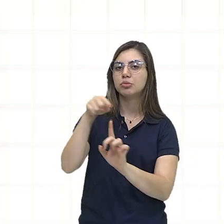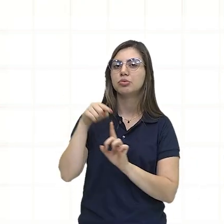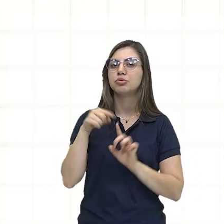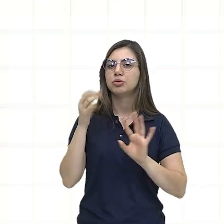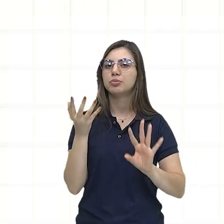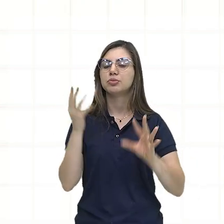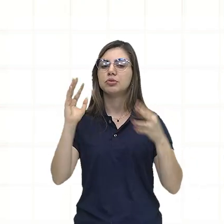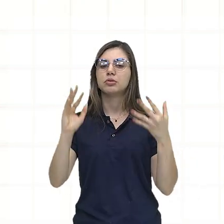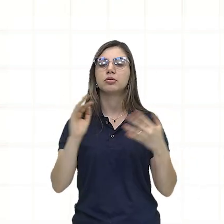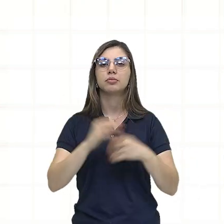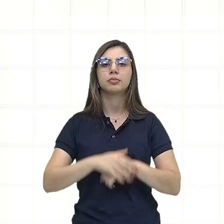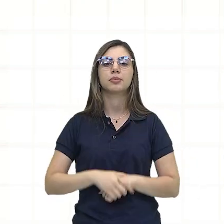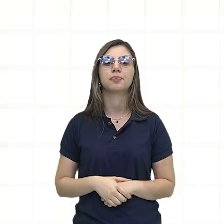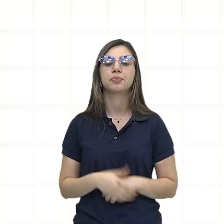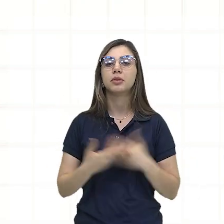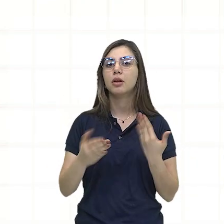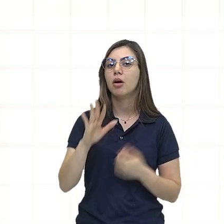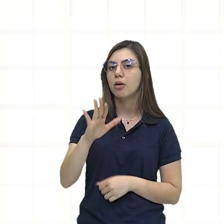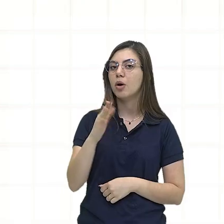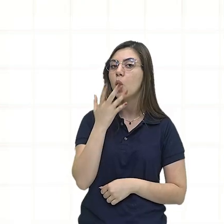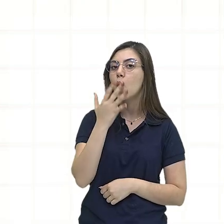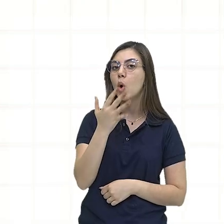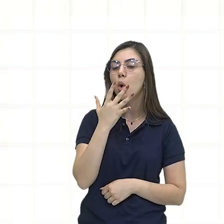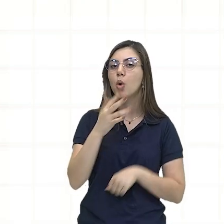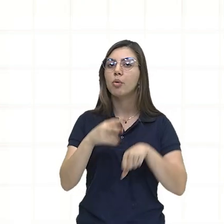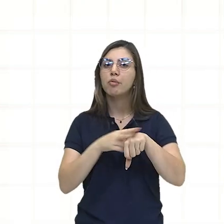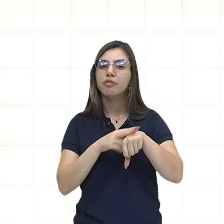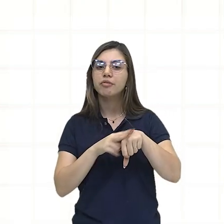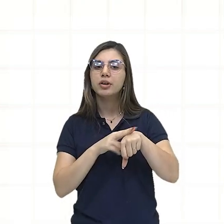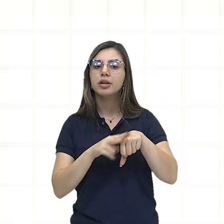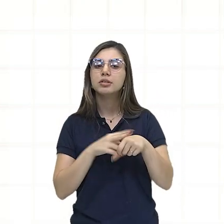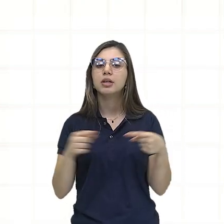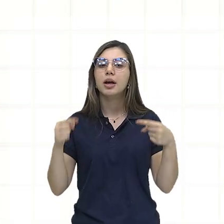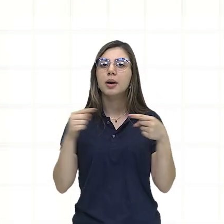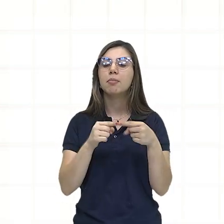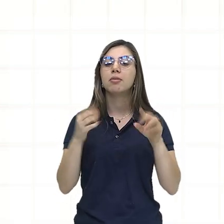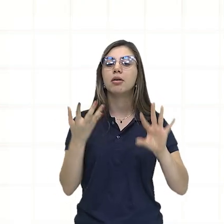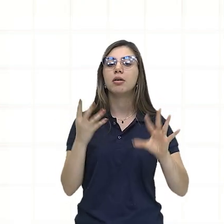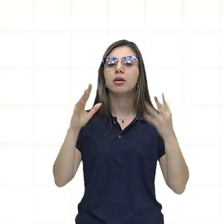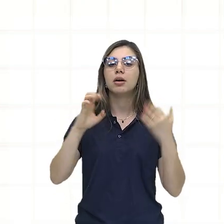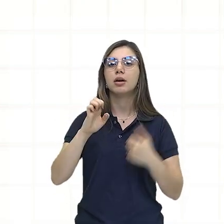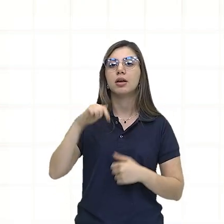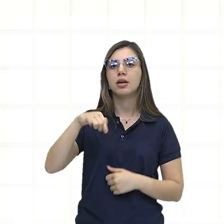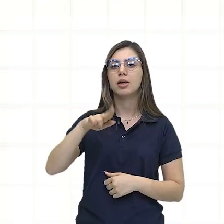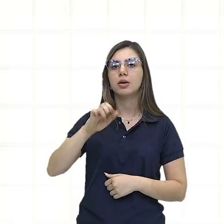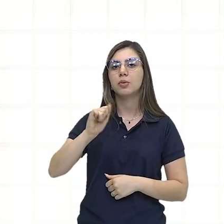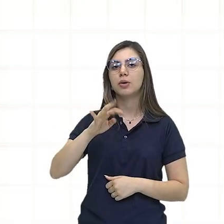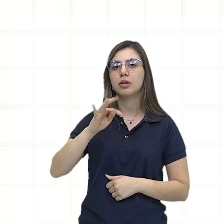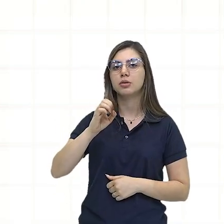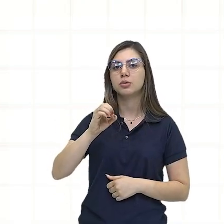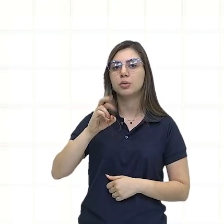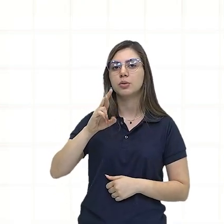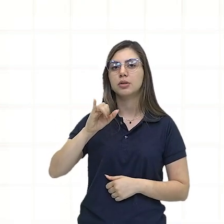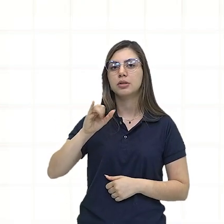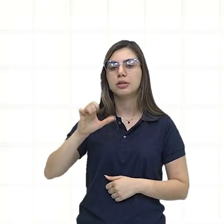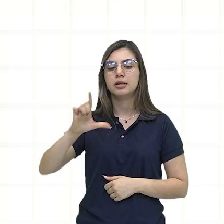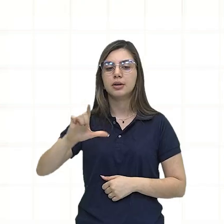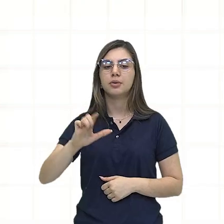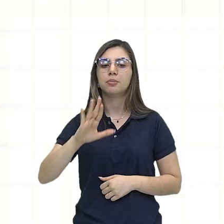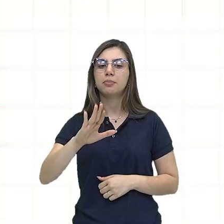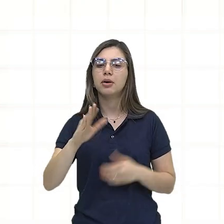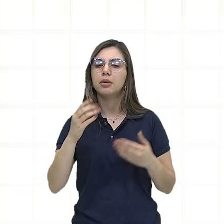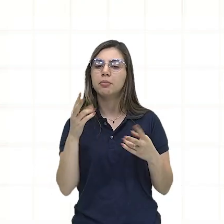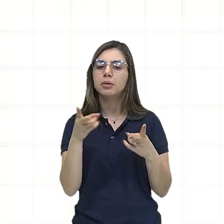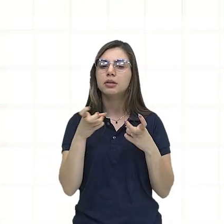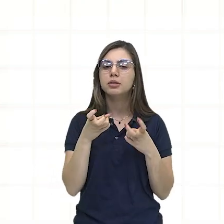de clima. Toda essa área em verde no mapa corresponde ao clima equatorial.